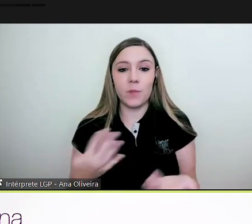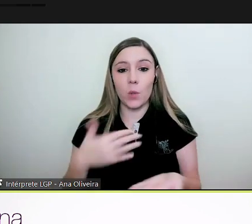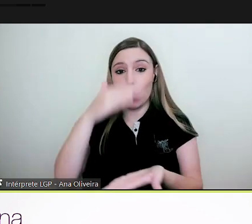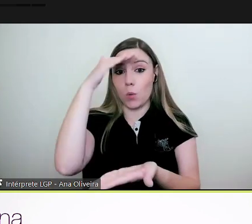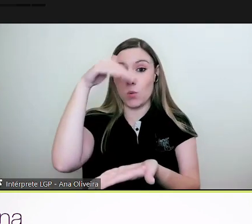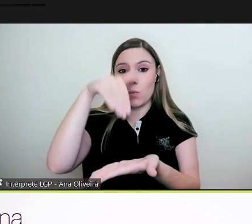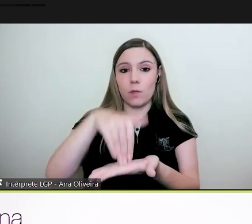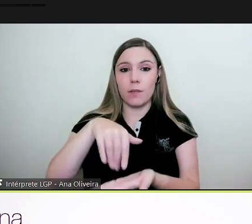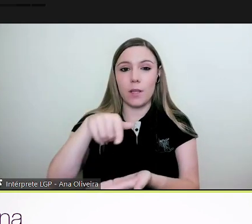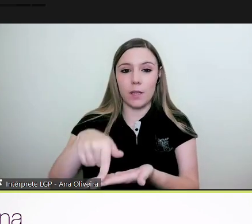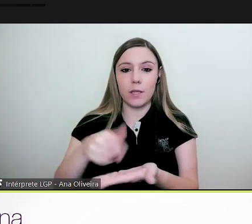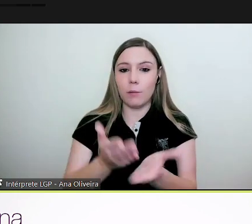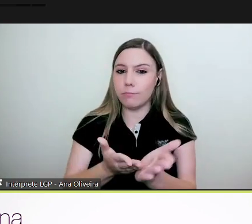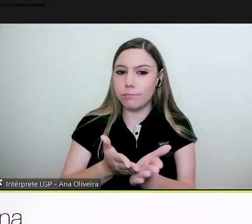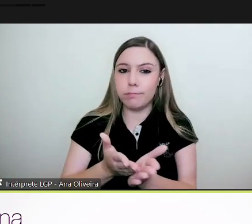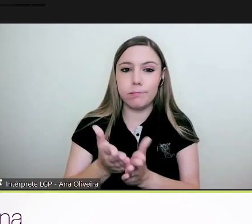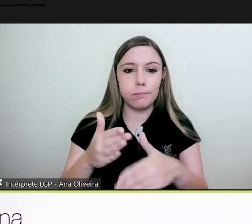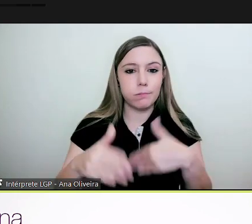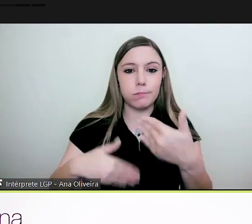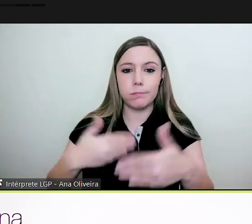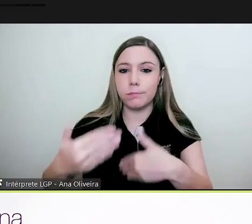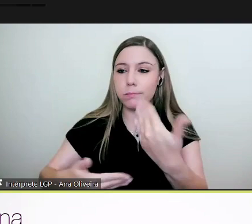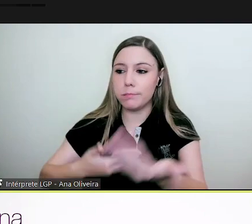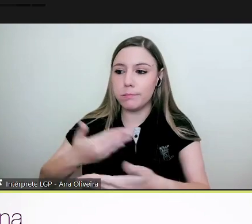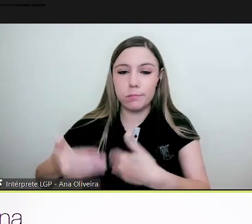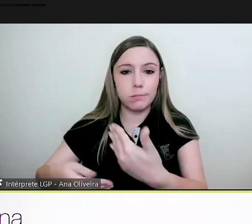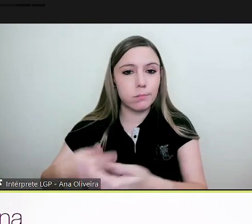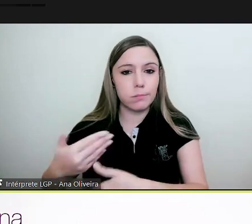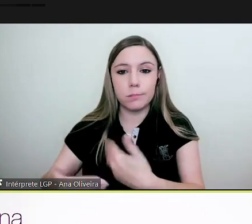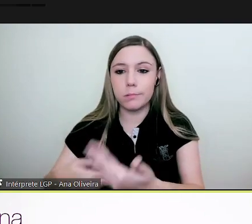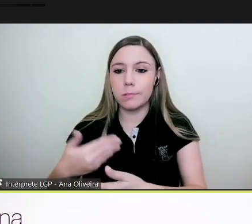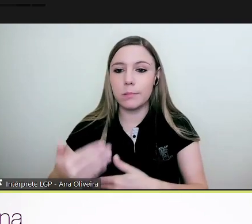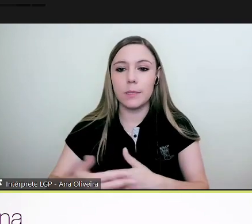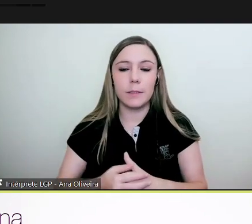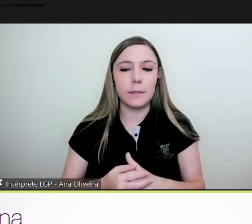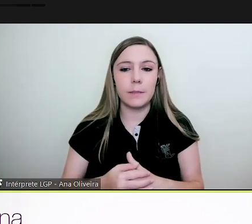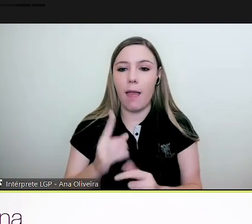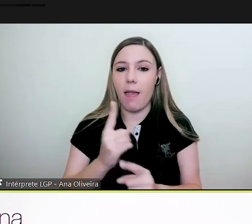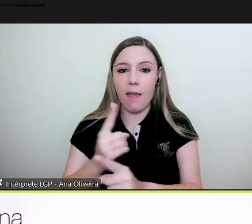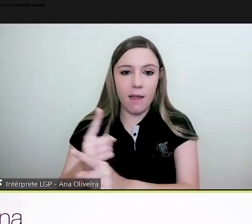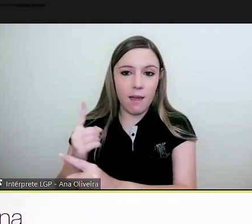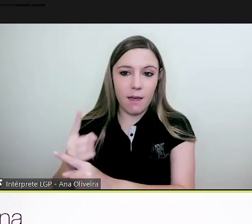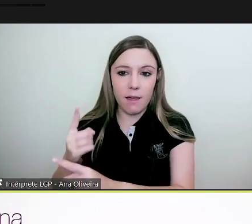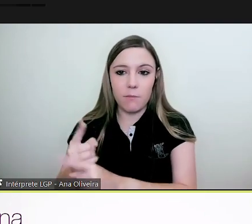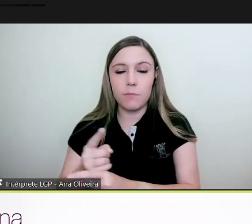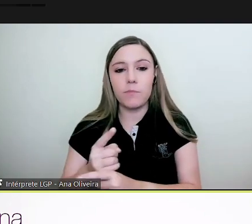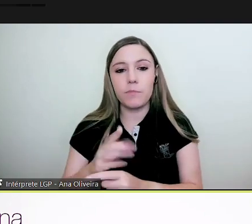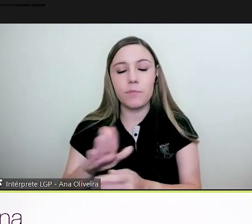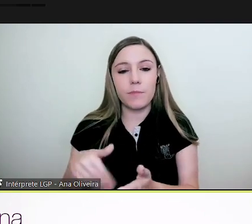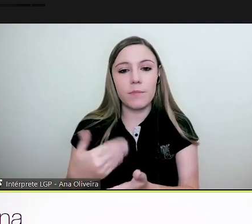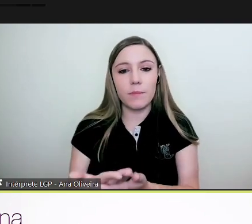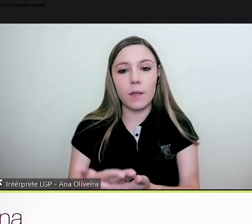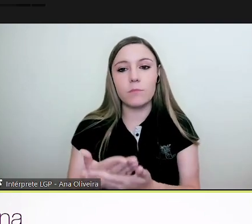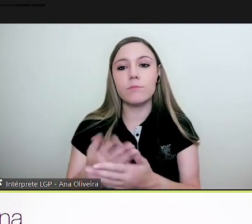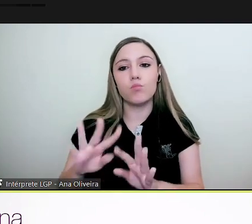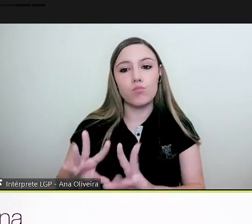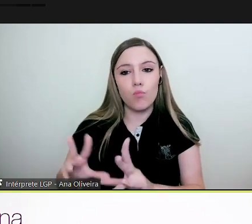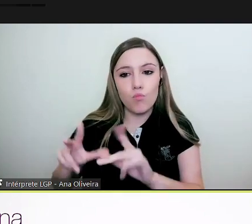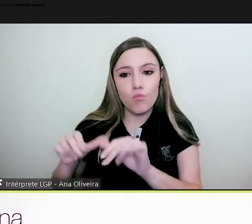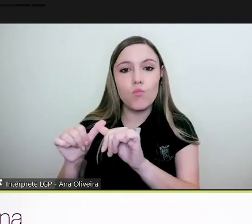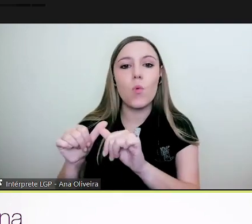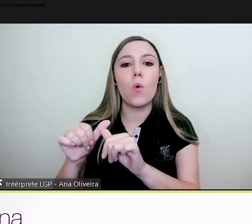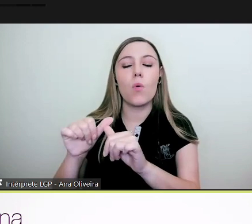resultados que perduram, que são contínuos, que são consistentes, que contribuem ativamente para um progresso e para a